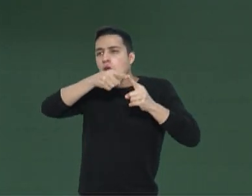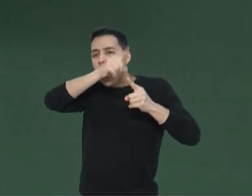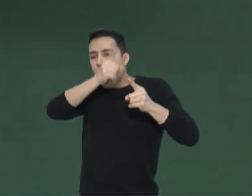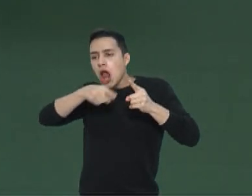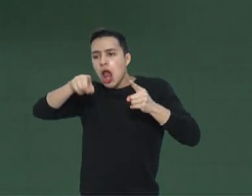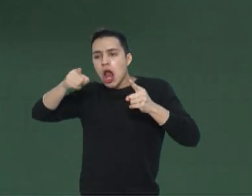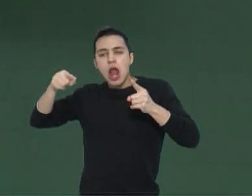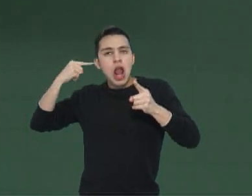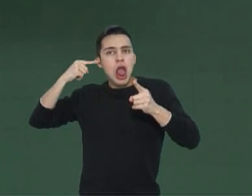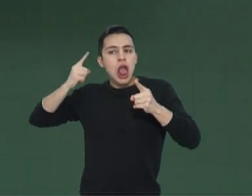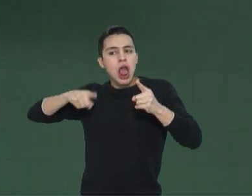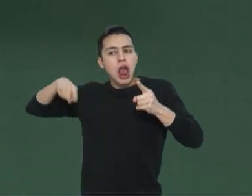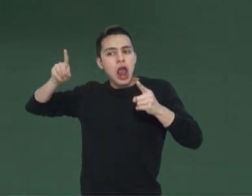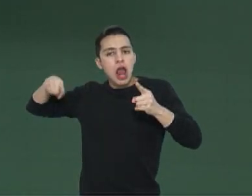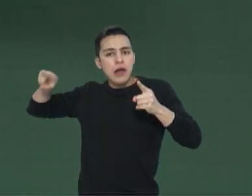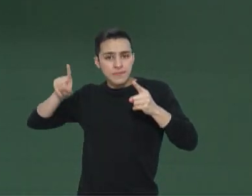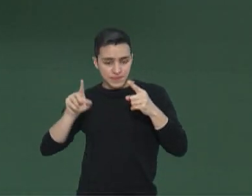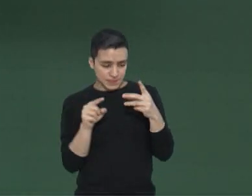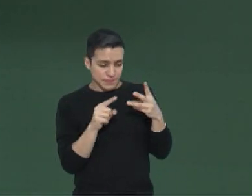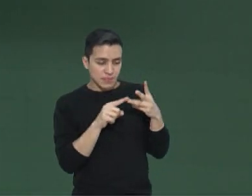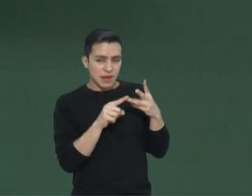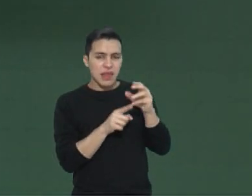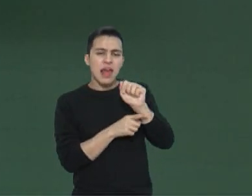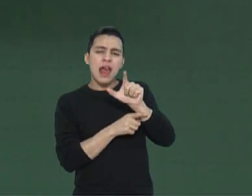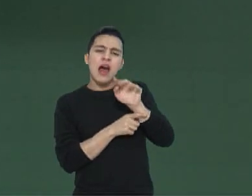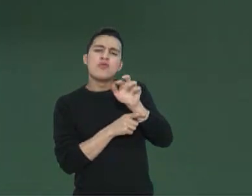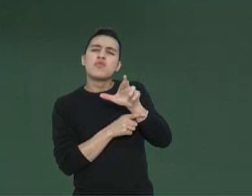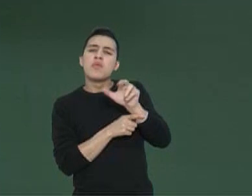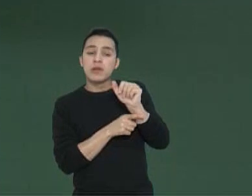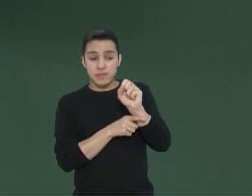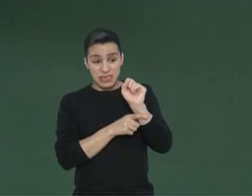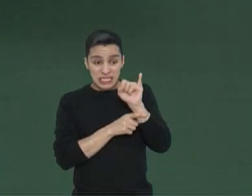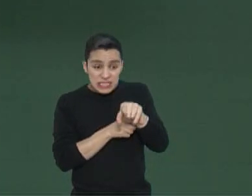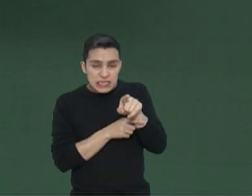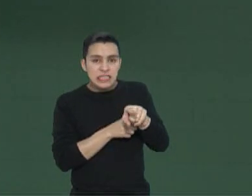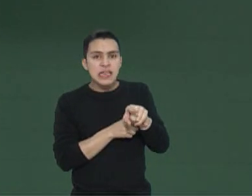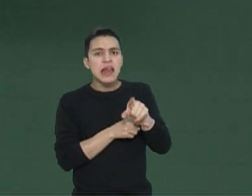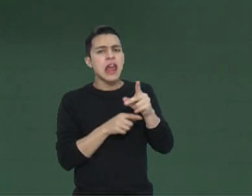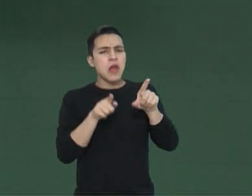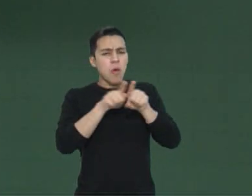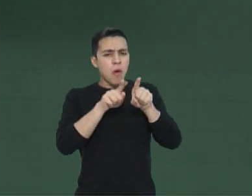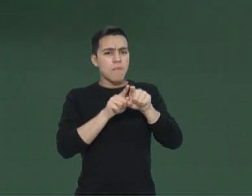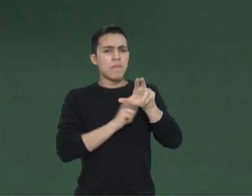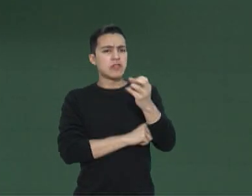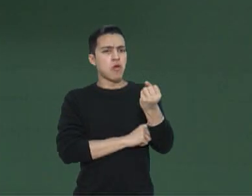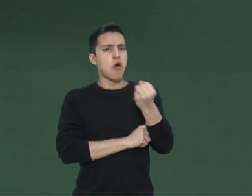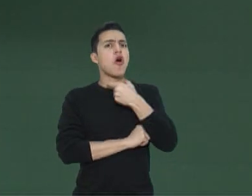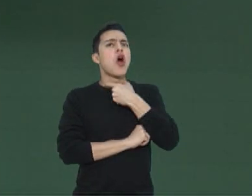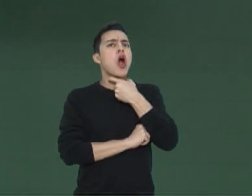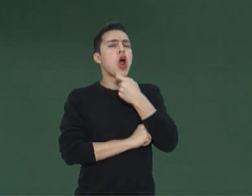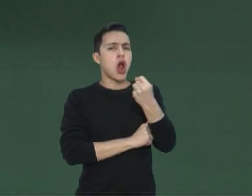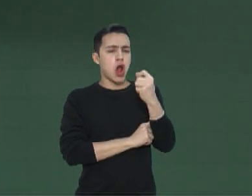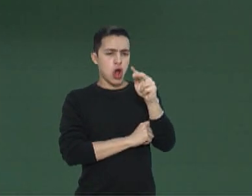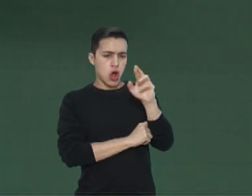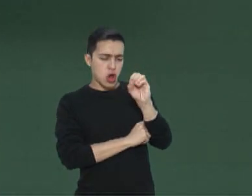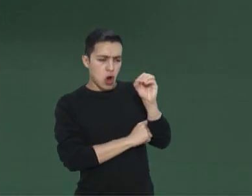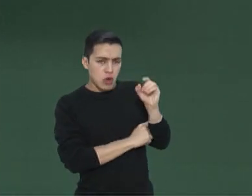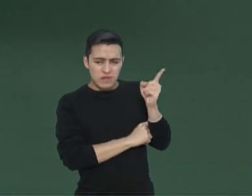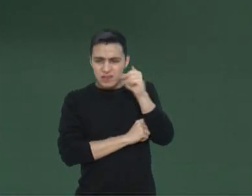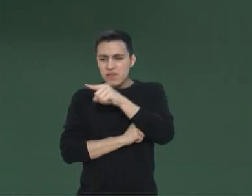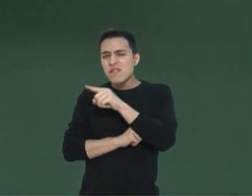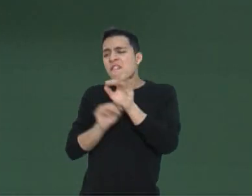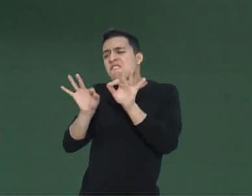nossos ouvidos. Altura vai dizer se o som é grave, se ele é mais grosso, ou se o som